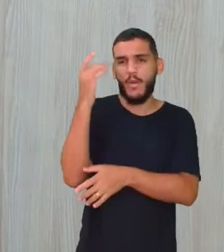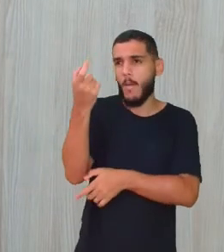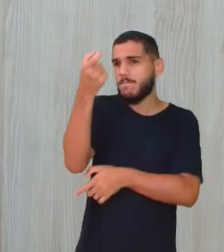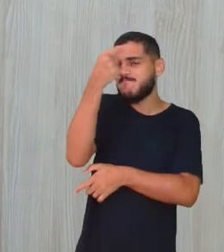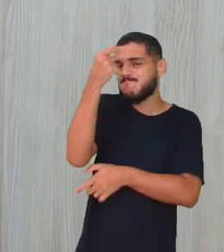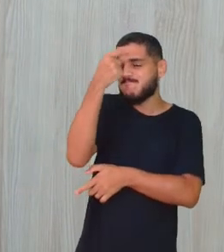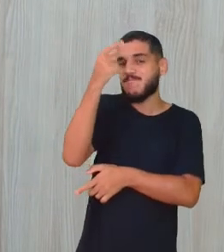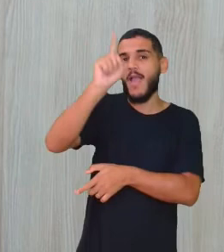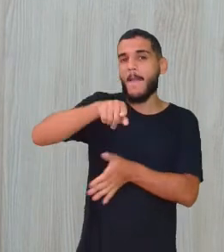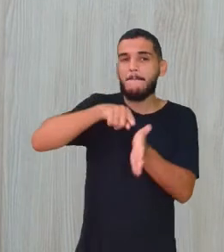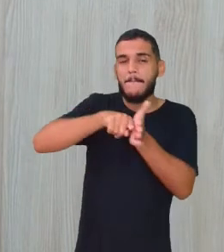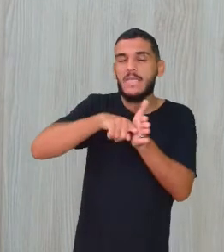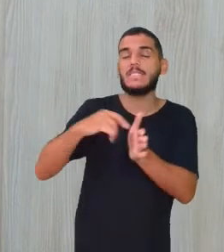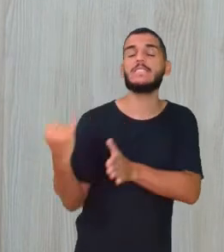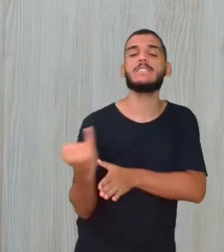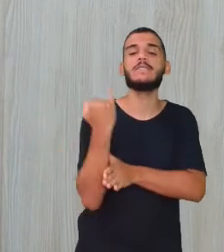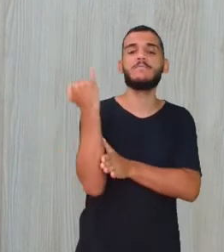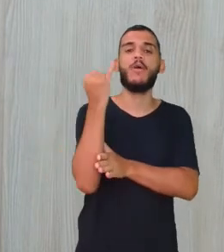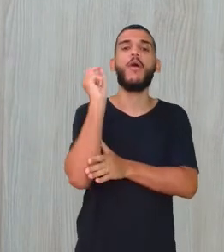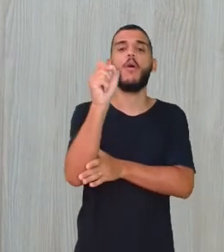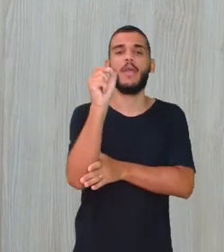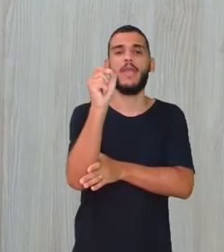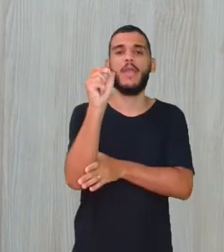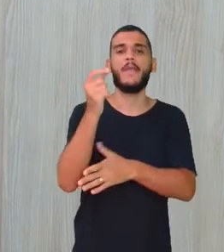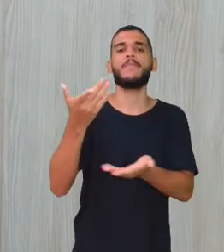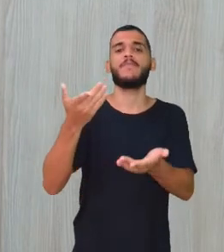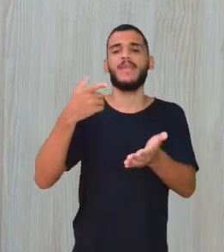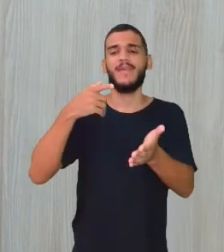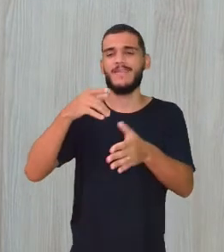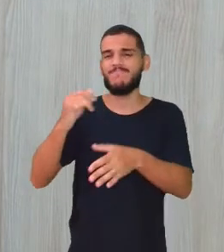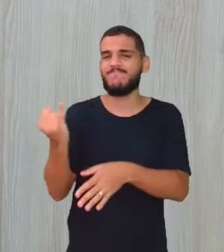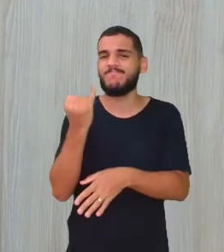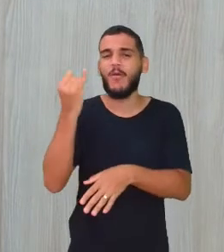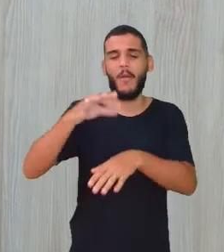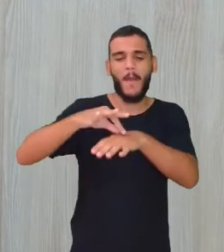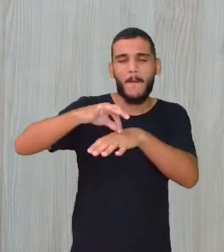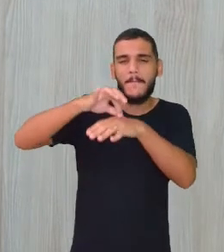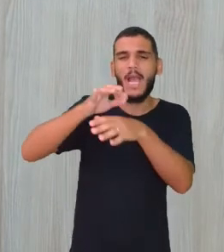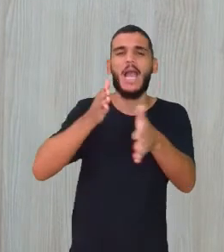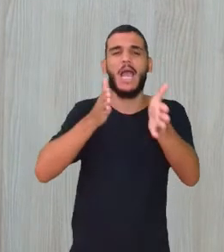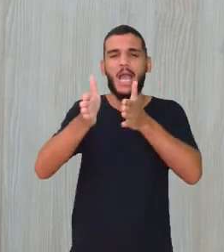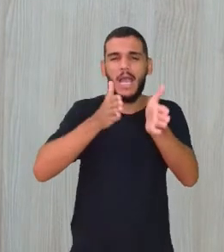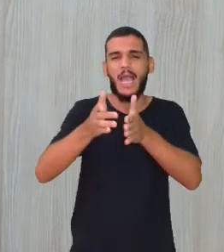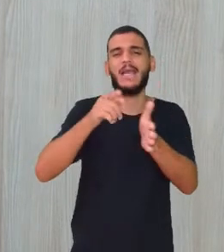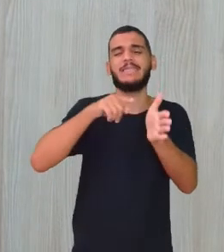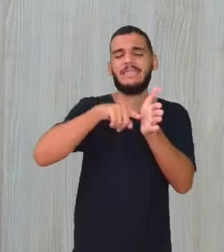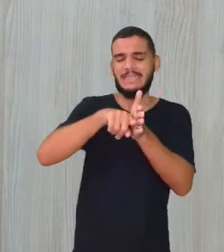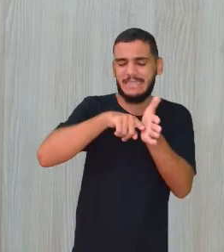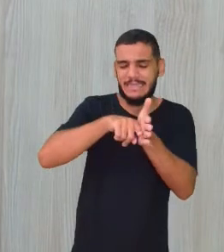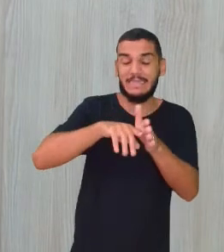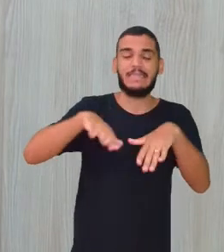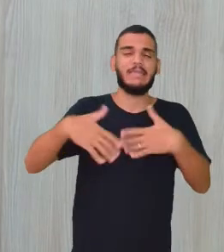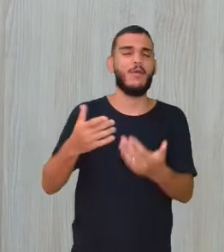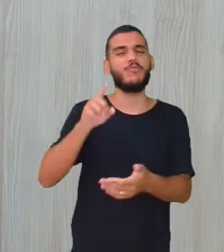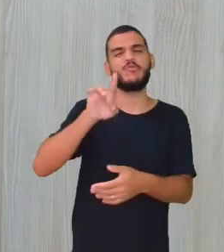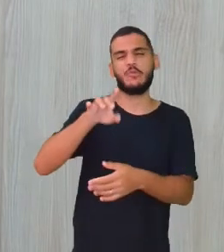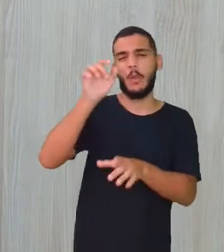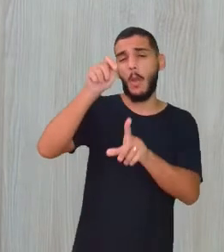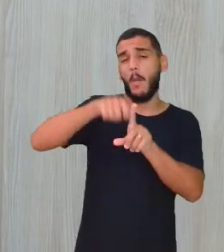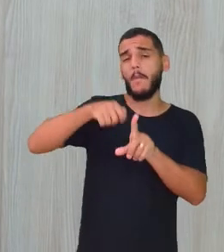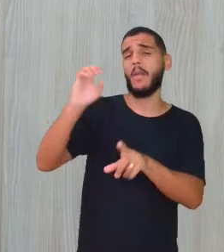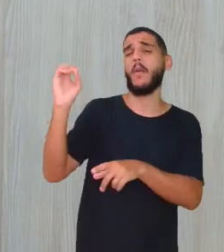ela prova como é importante essa campanha. Porque às vezes a gente pensa assim, só outubro? Por que isso só em outubro?